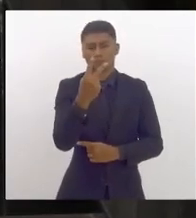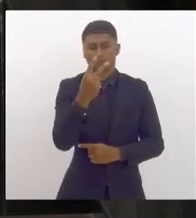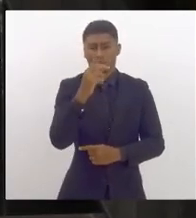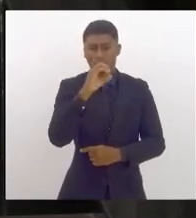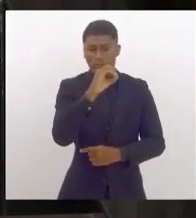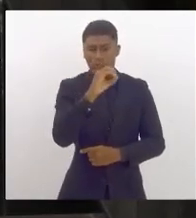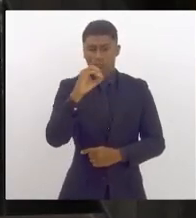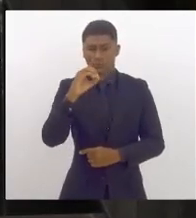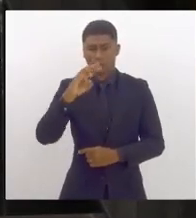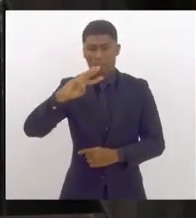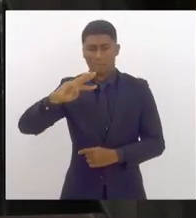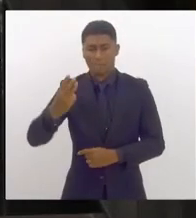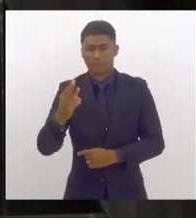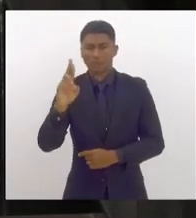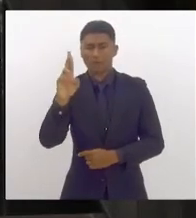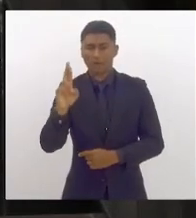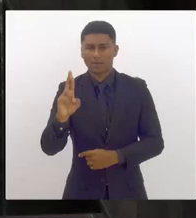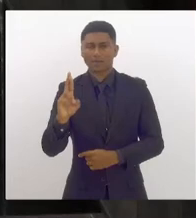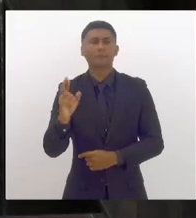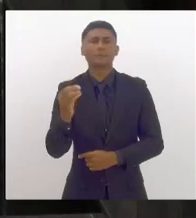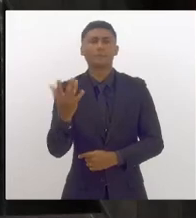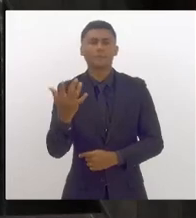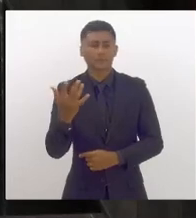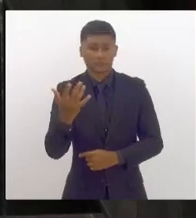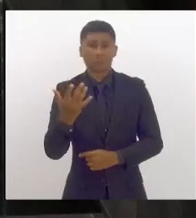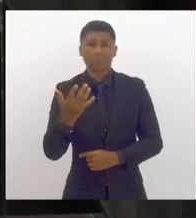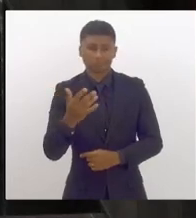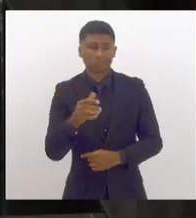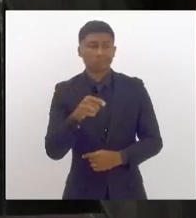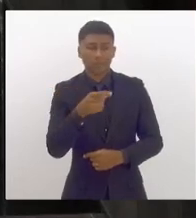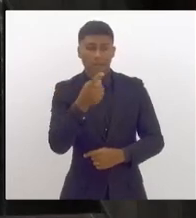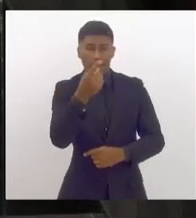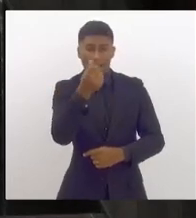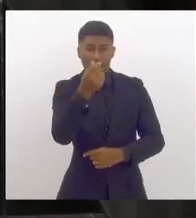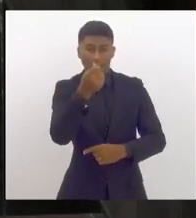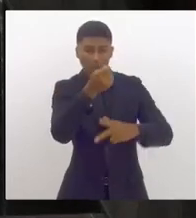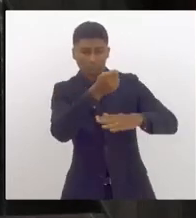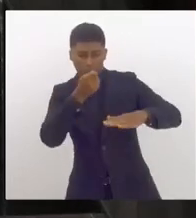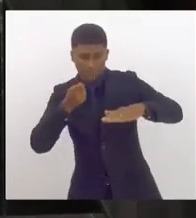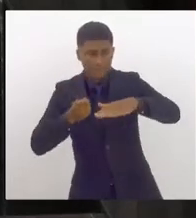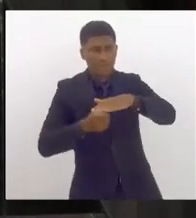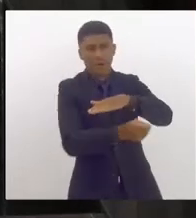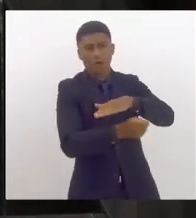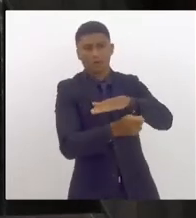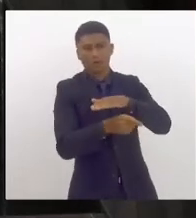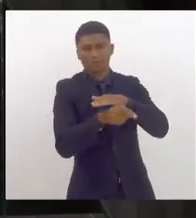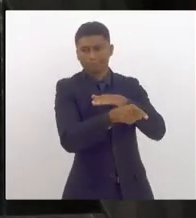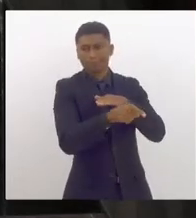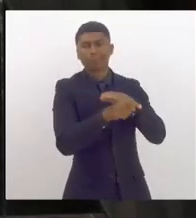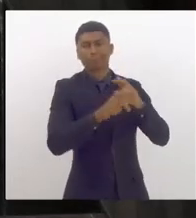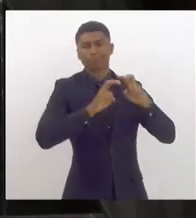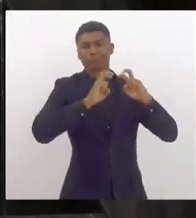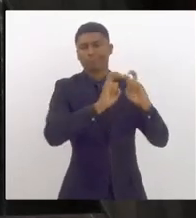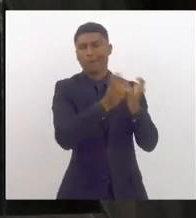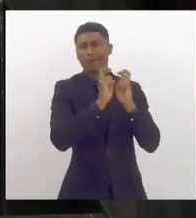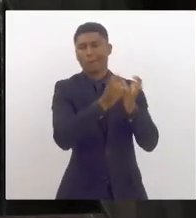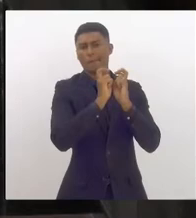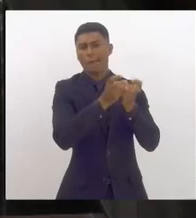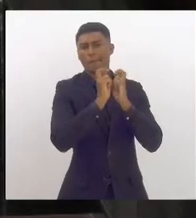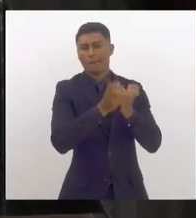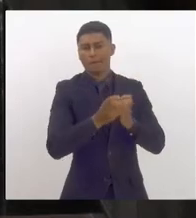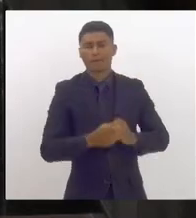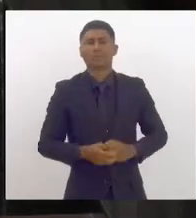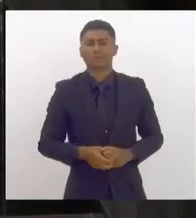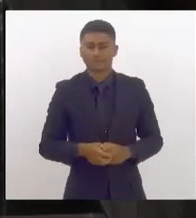sejam revertidos em investimentos urgente na medida que isso seria pela